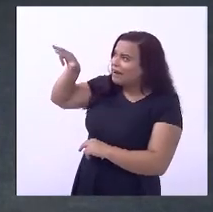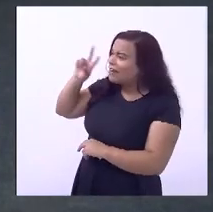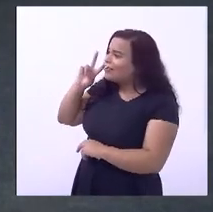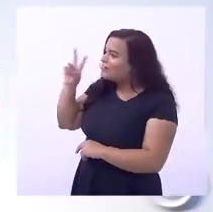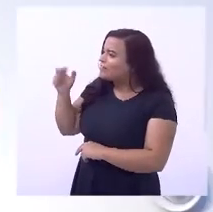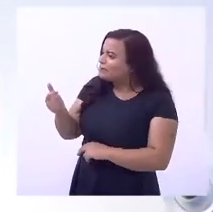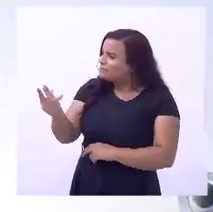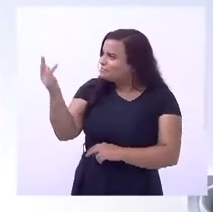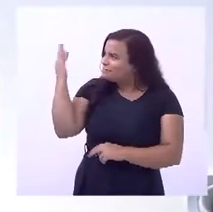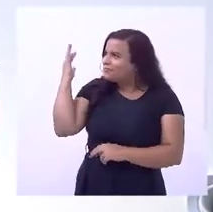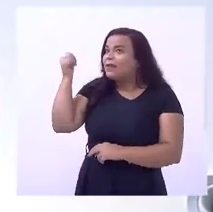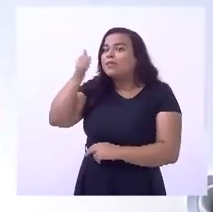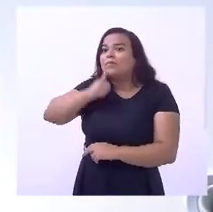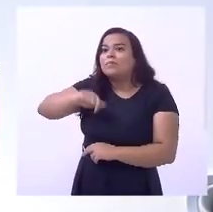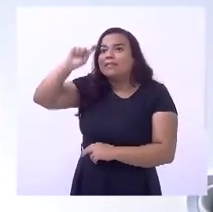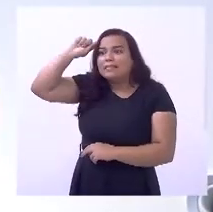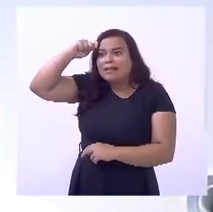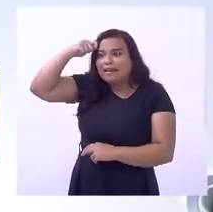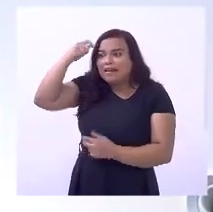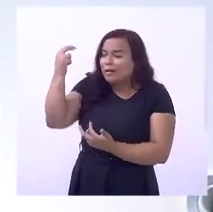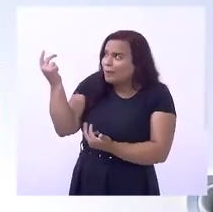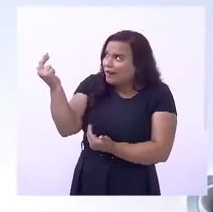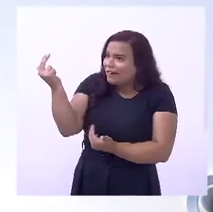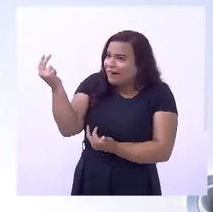muitas mulheres negras como nós,